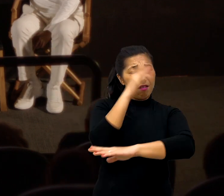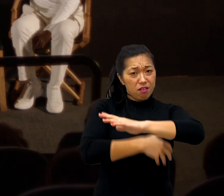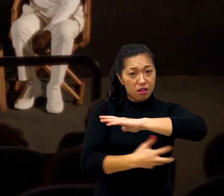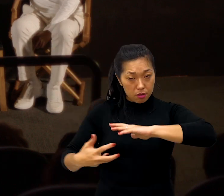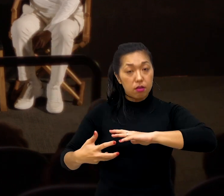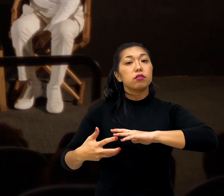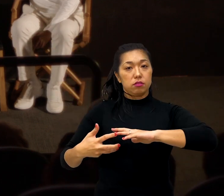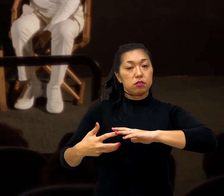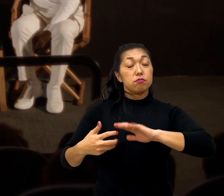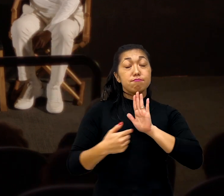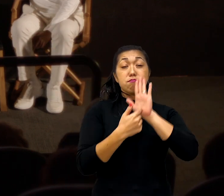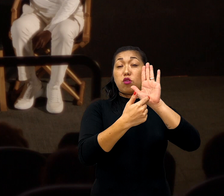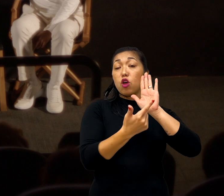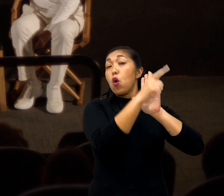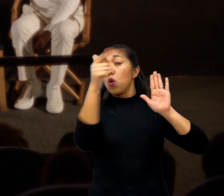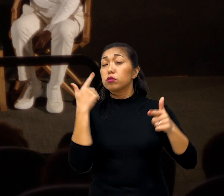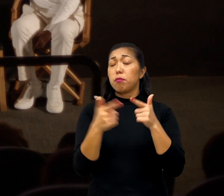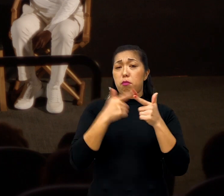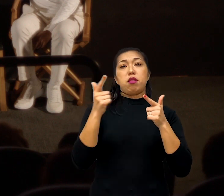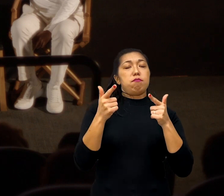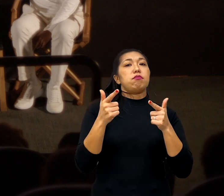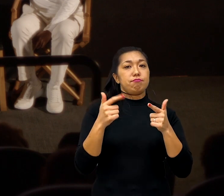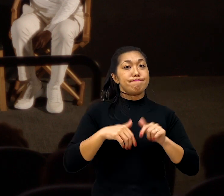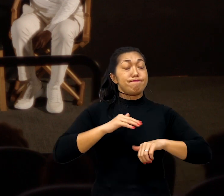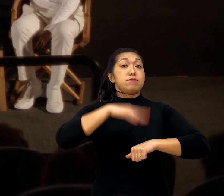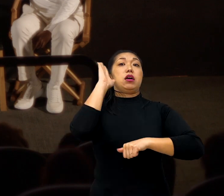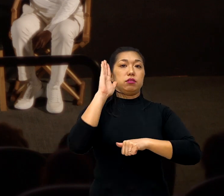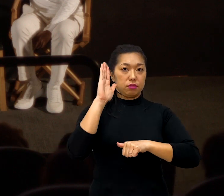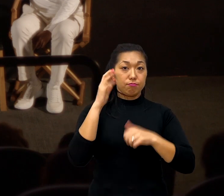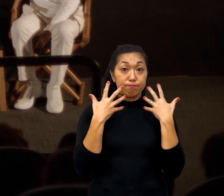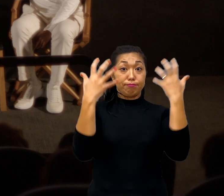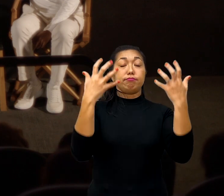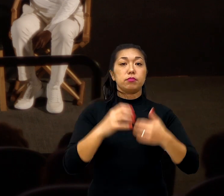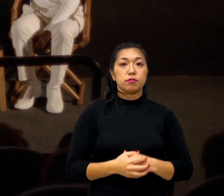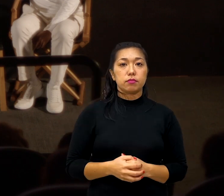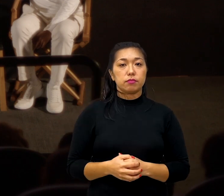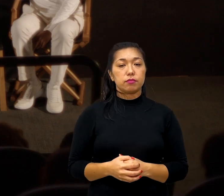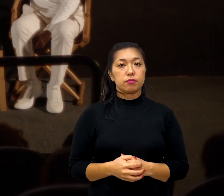evidencia todas outras problemáticas. Então, é como se fosse a pontinha assim